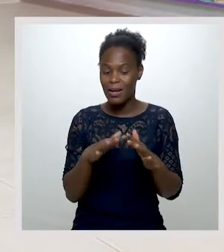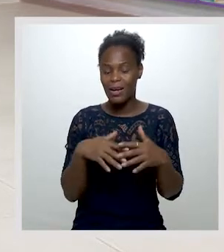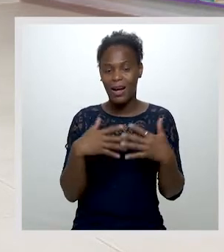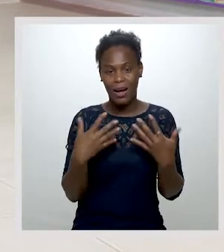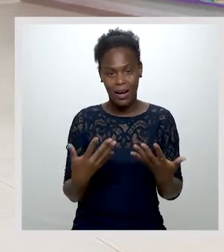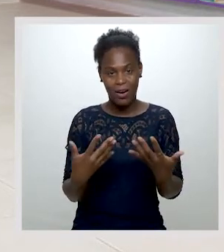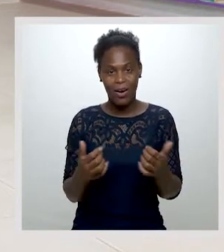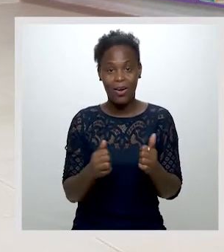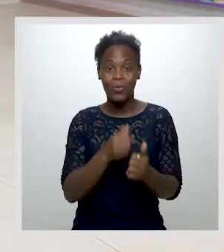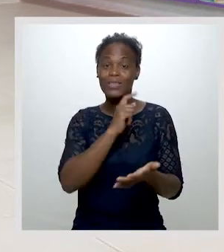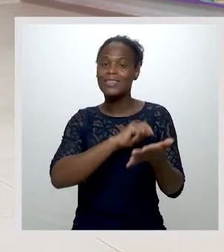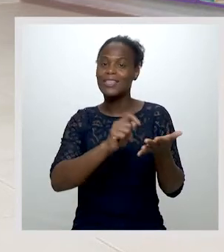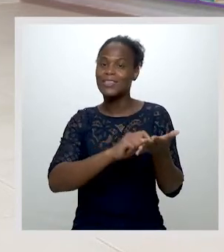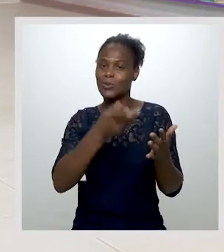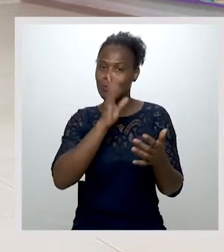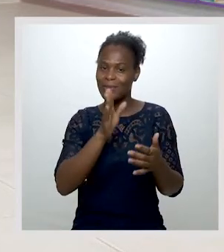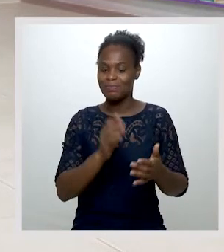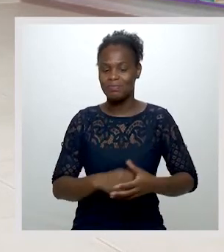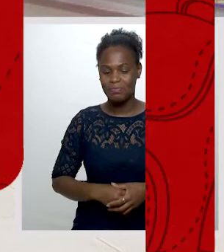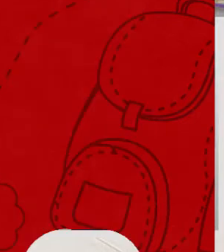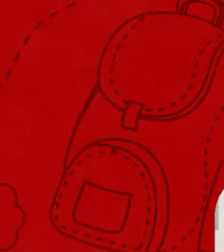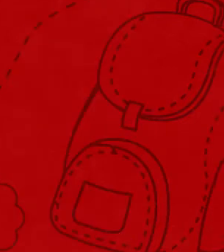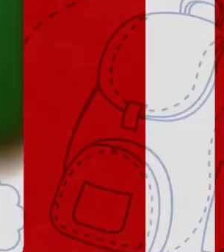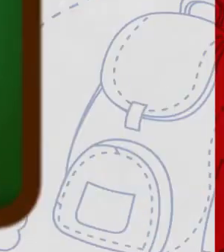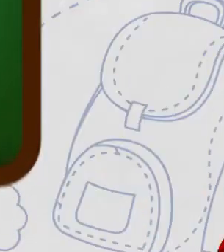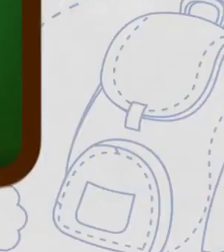com exercícios.